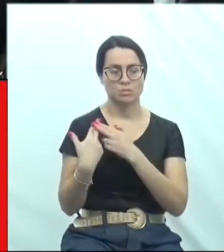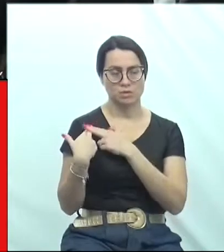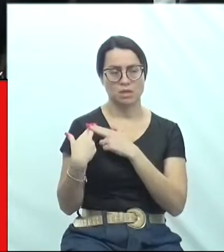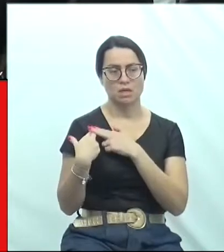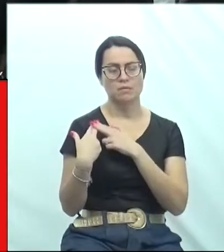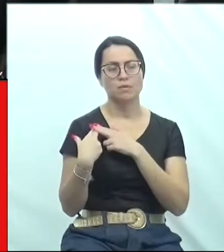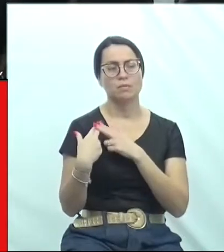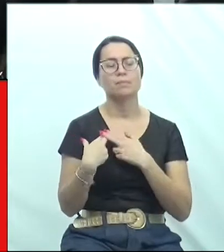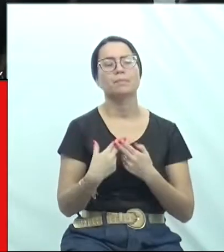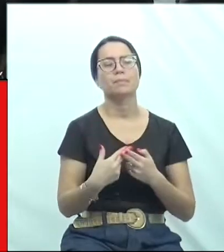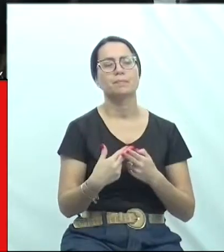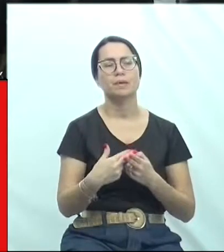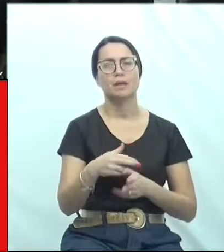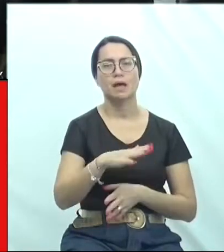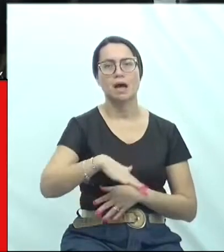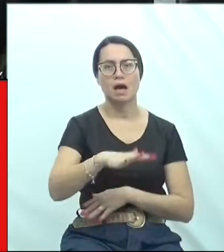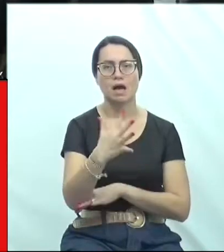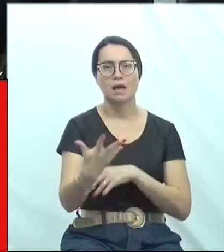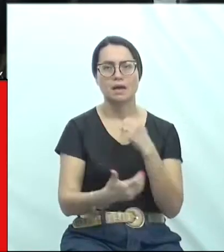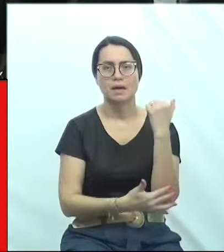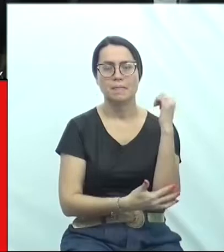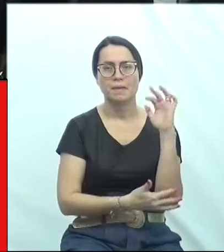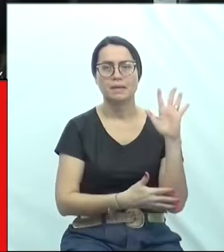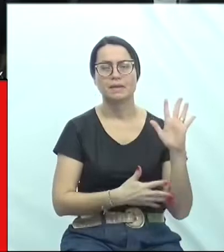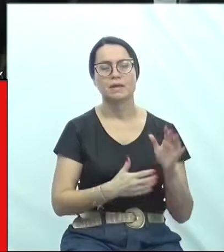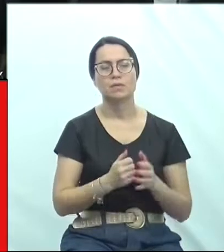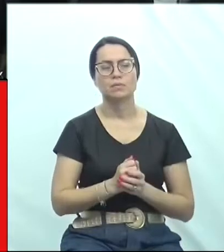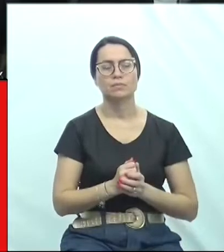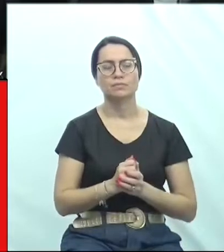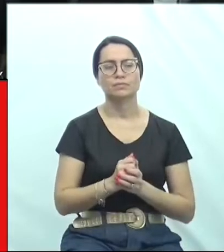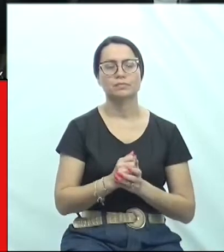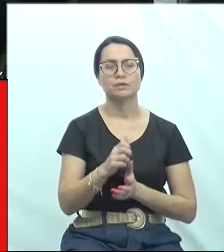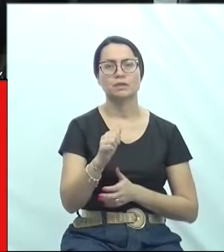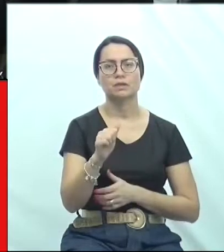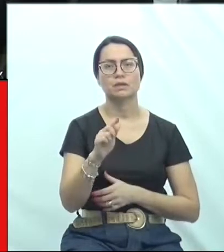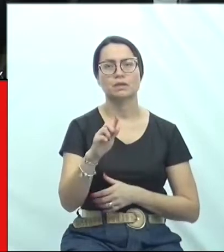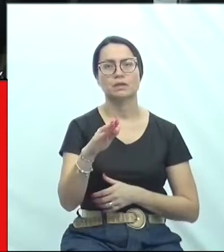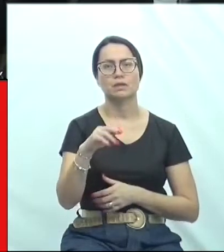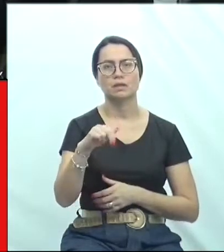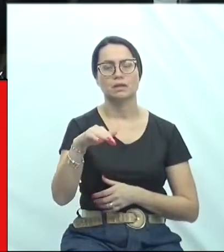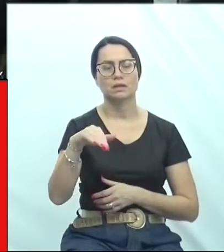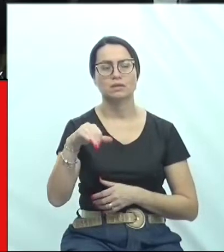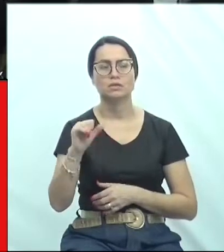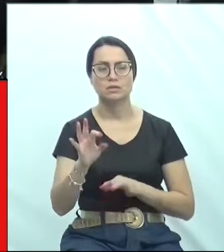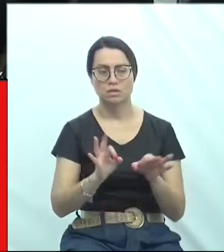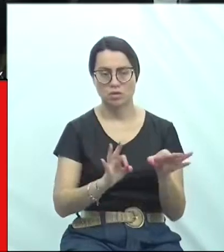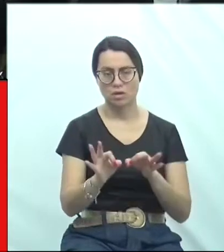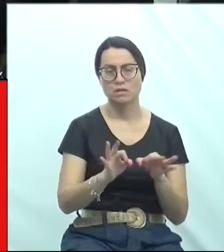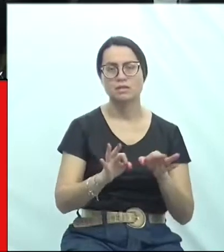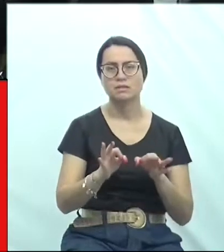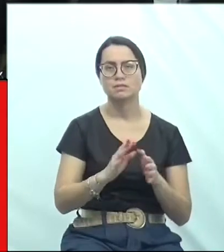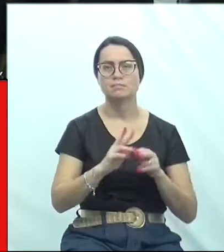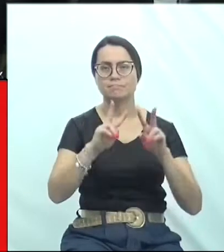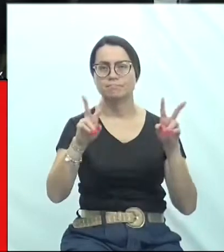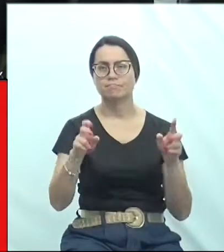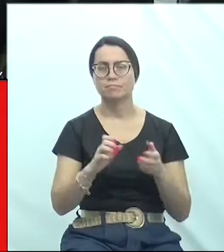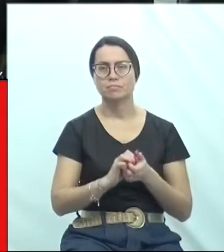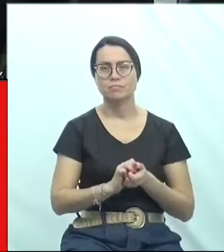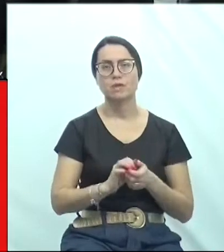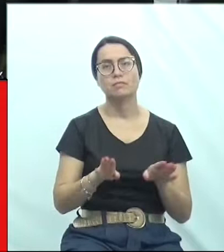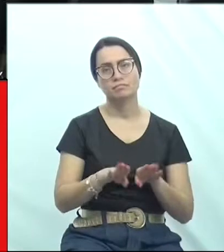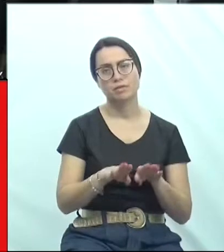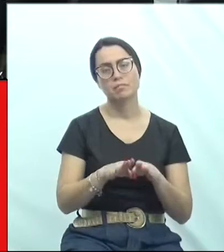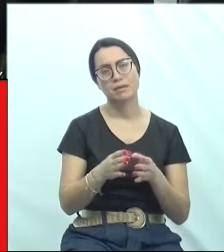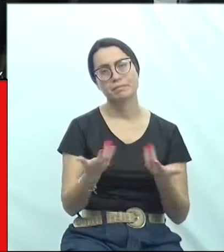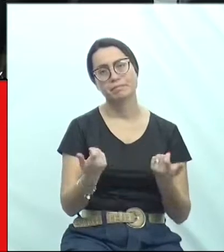a CISAM, que é a agência reguladora que regula justamente essa parte, e ele também teria que estar aqui